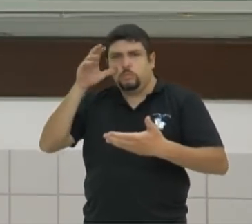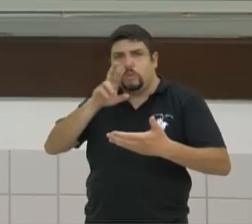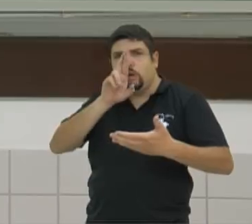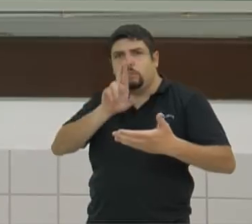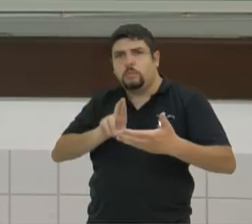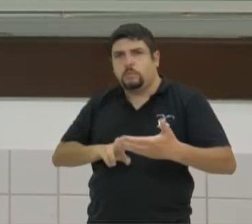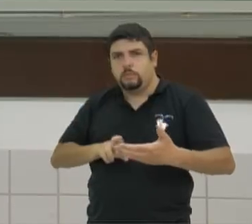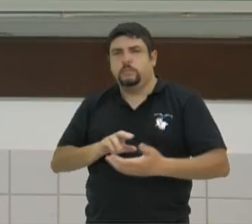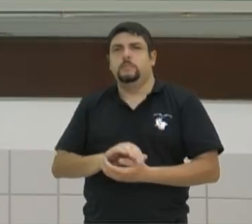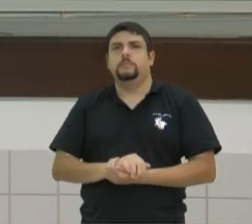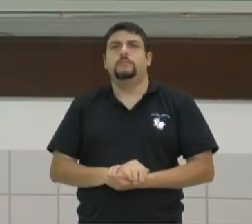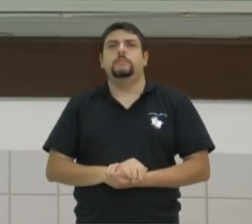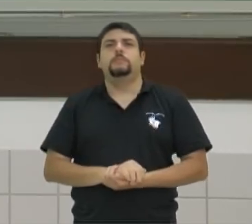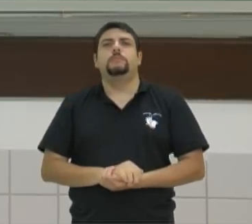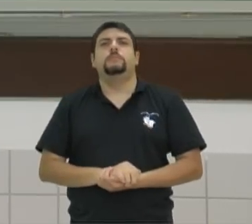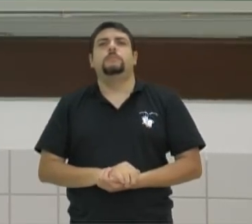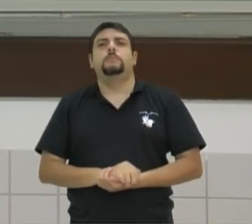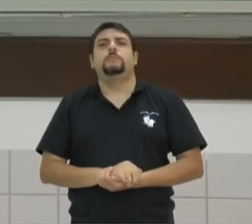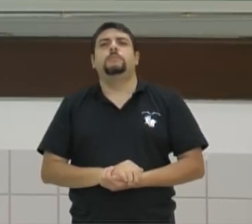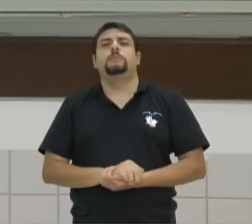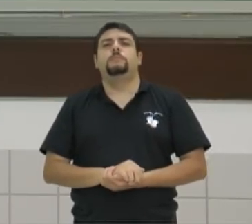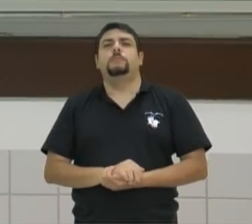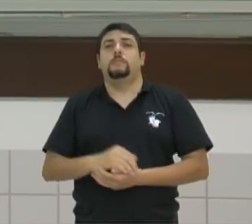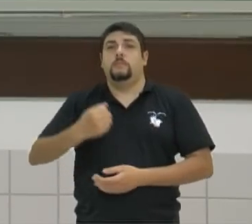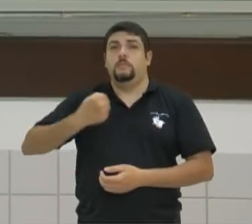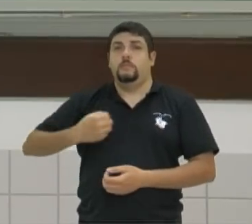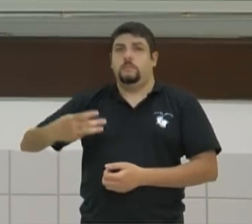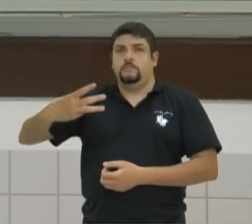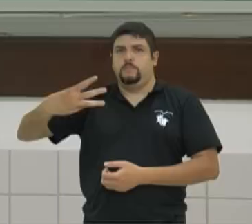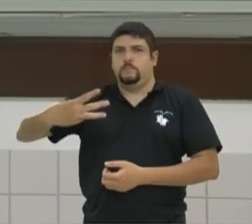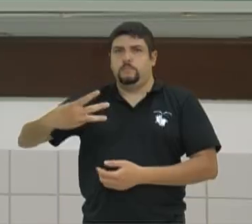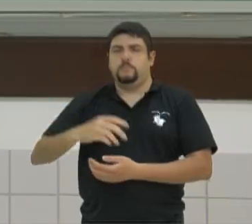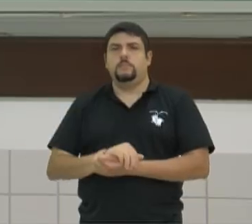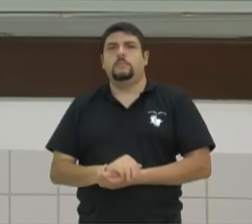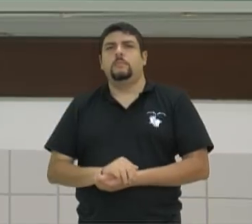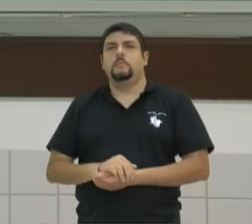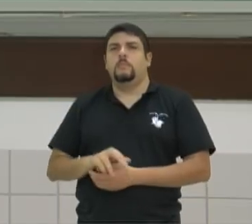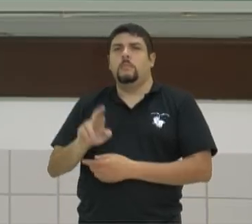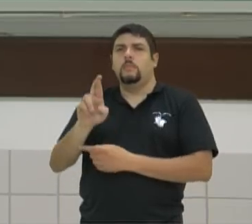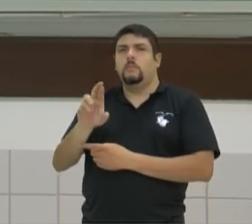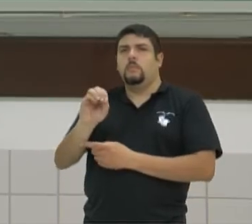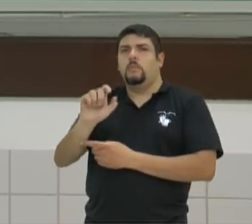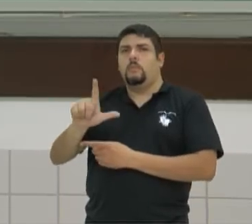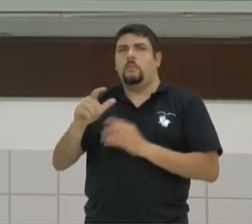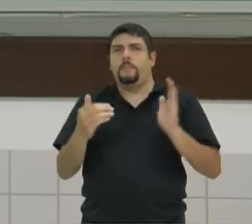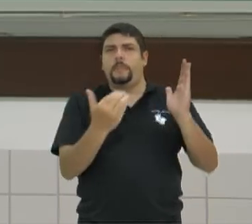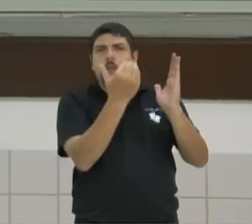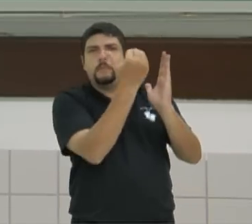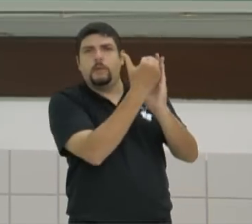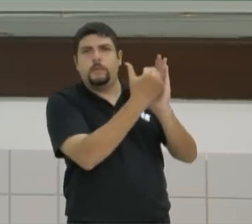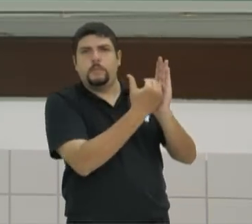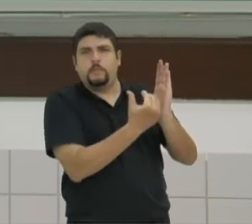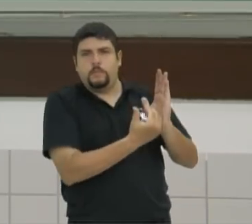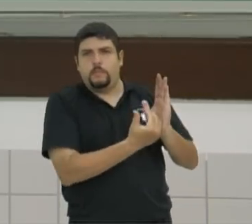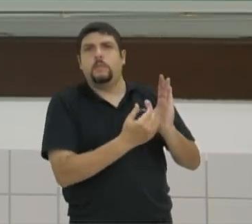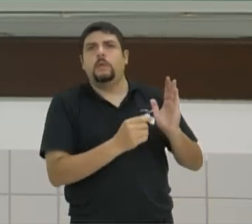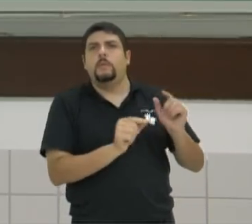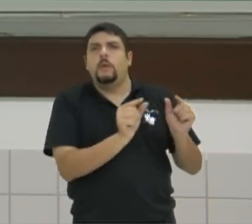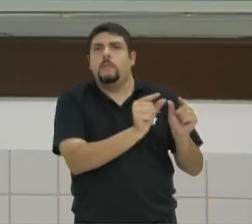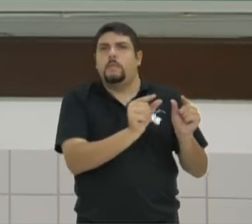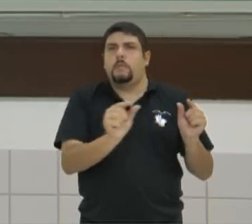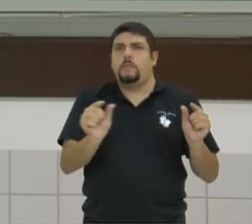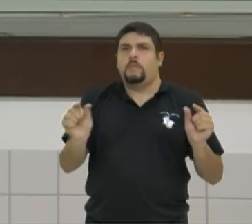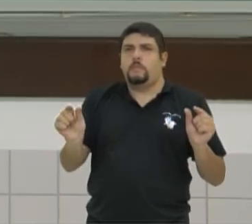também, ok? Na 3, eu tenho assim, ó, em um rol, o termo que ocupa a posição central, ou seja, posição